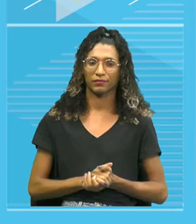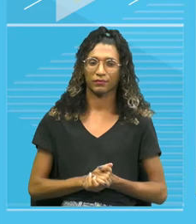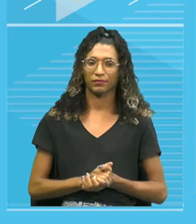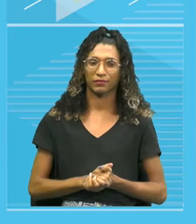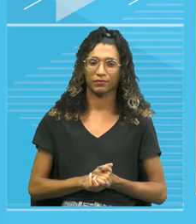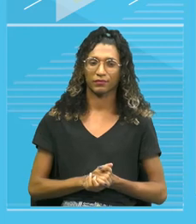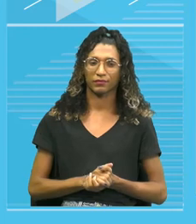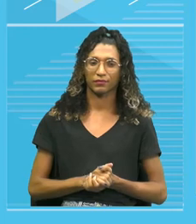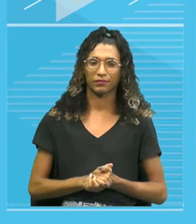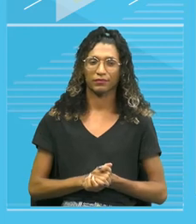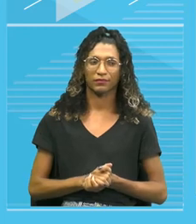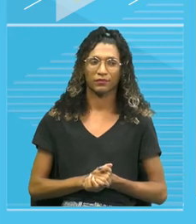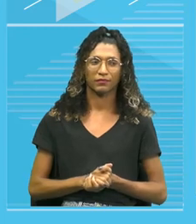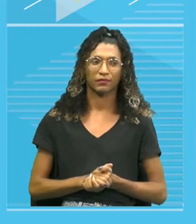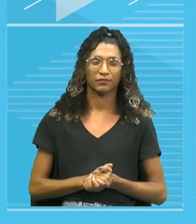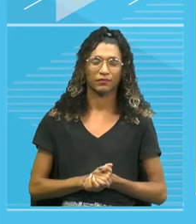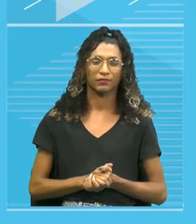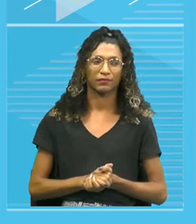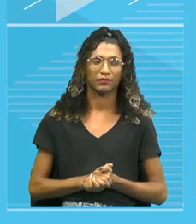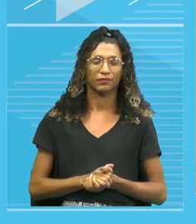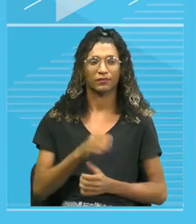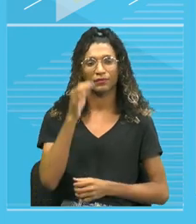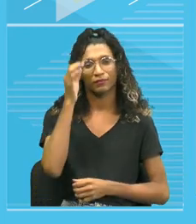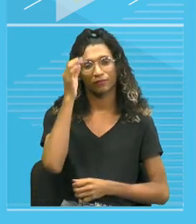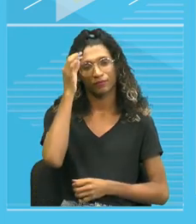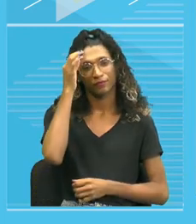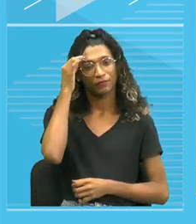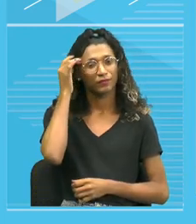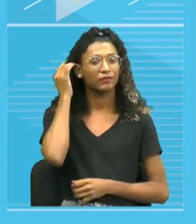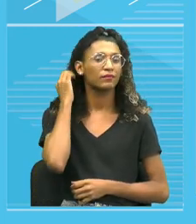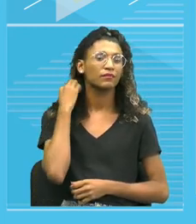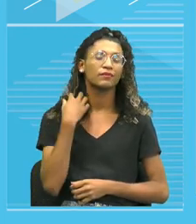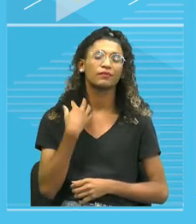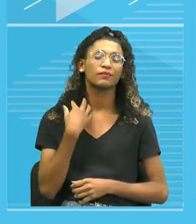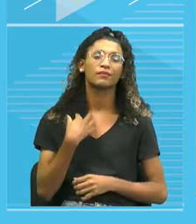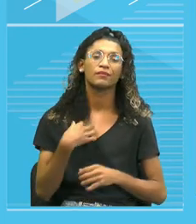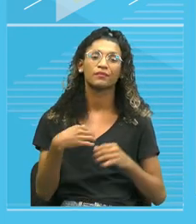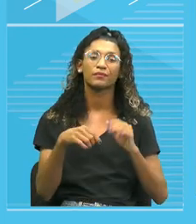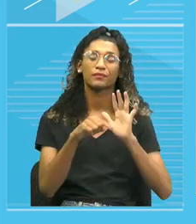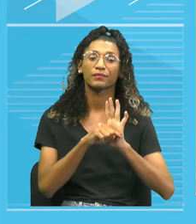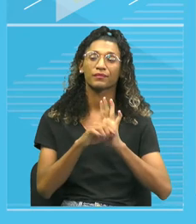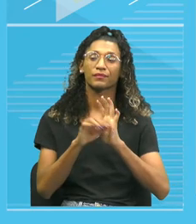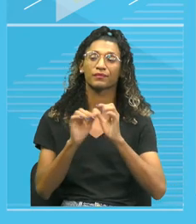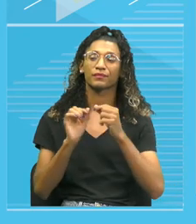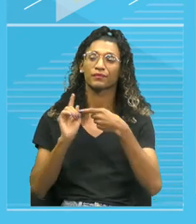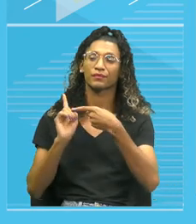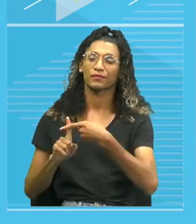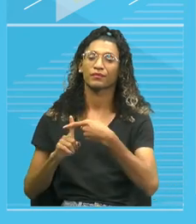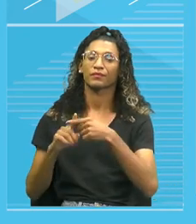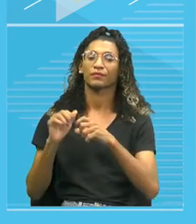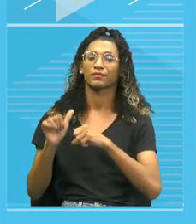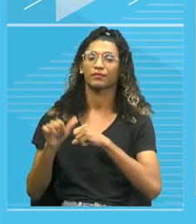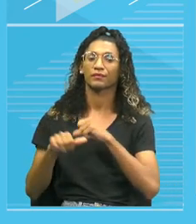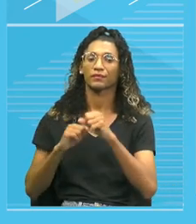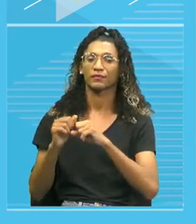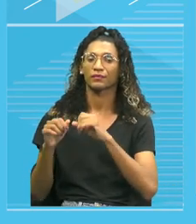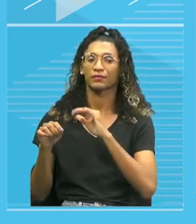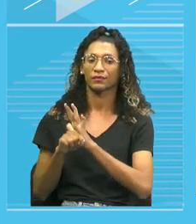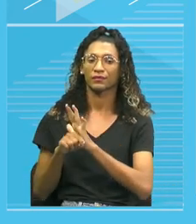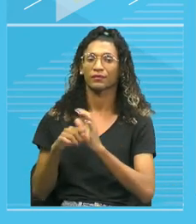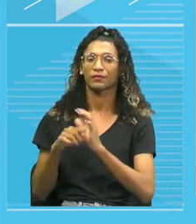agora é matemática certo no caso ali ao menos com mais fica menos Então nós vamos somar e conservar o